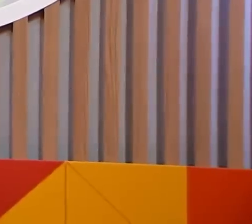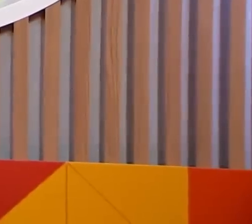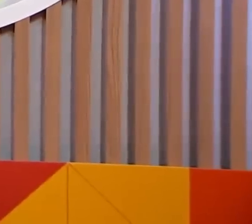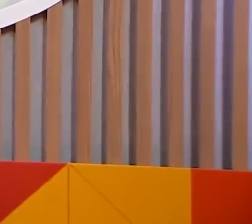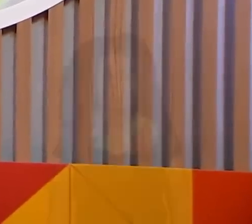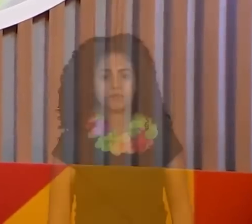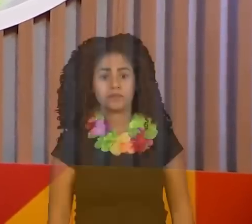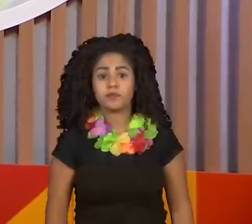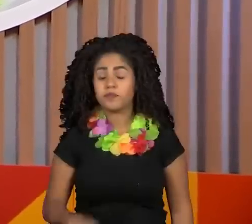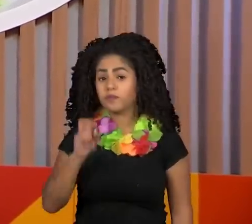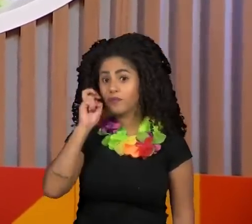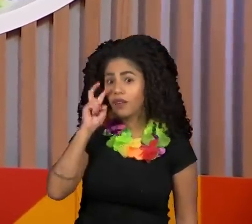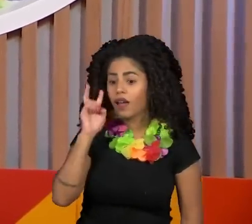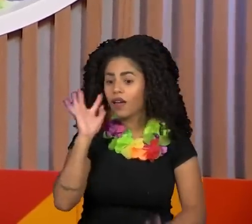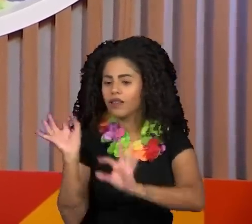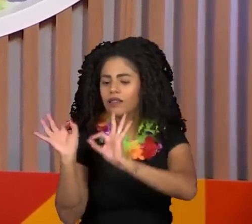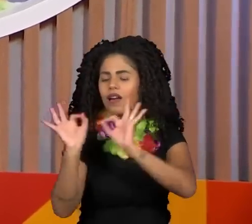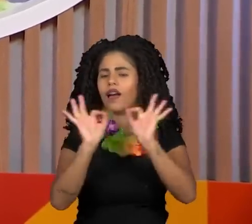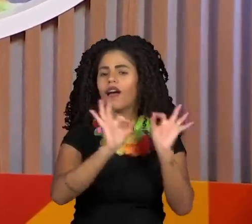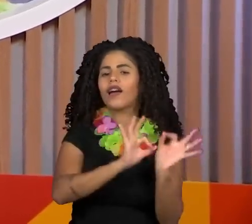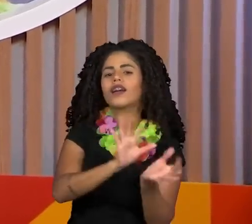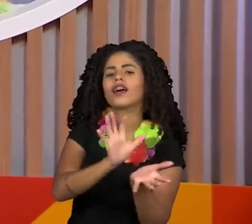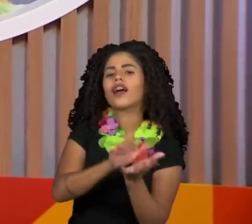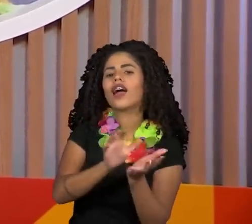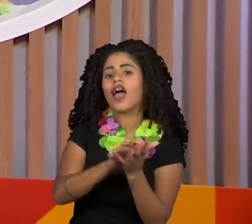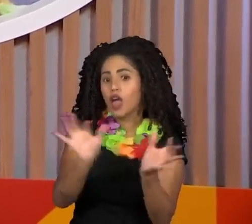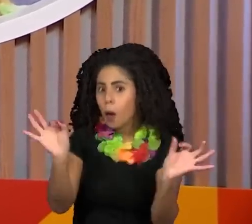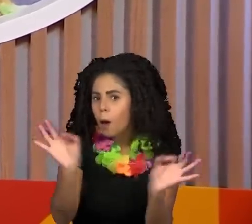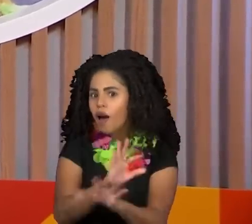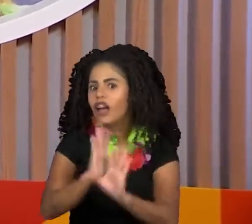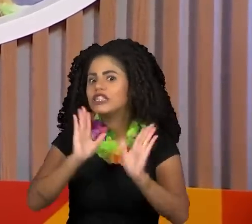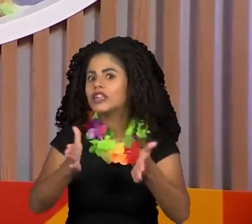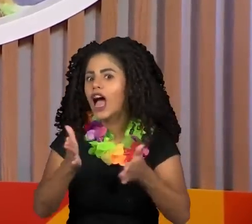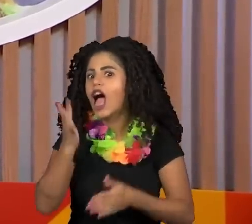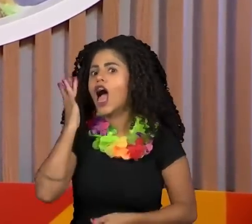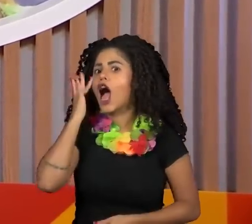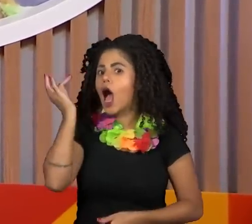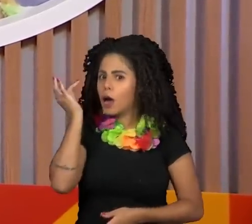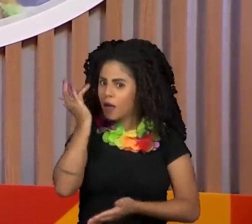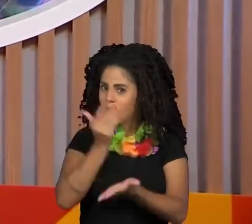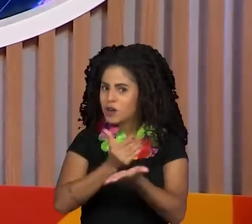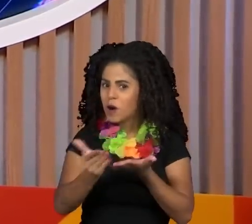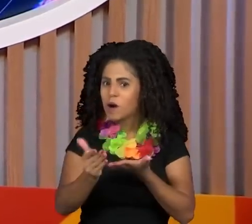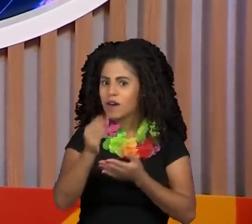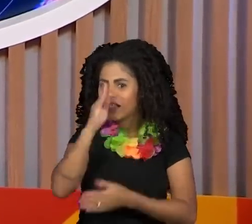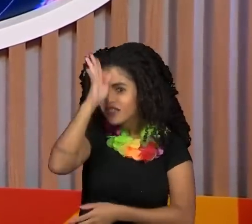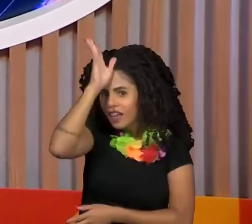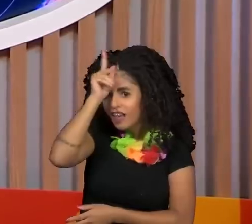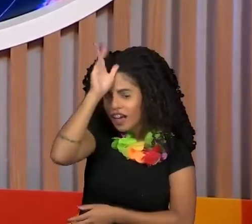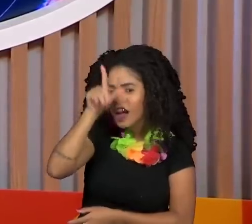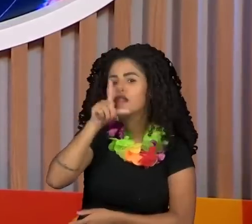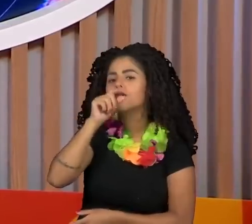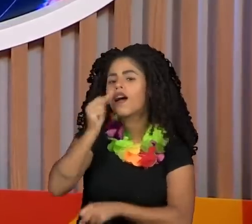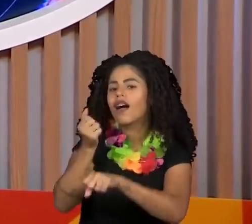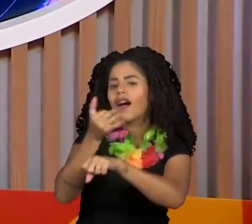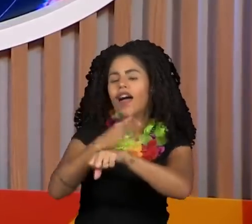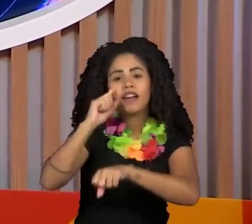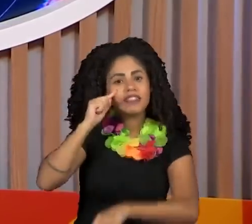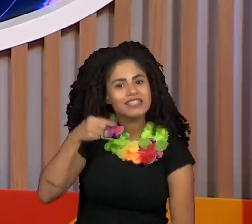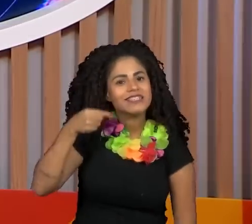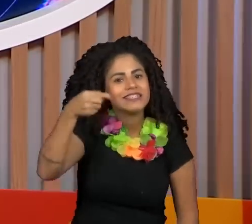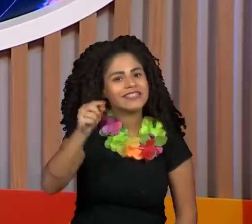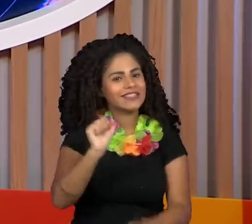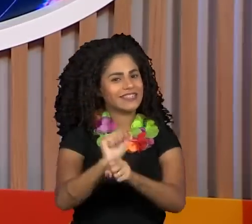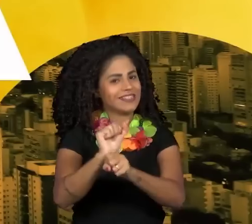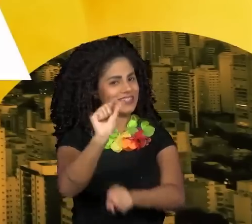Você que está acompanhando a gente aí do Recife, já está preparado? Amanhã é dia do Galo da Madrugada. Eu volto daqui a pouquinho, não